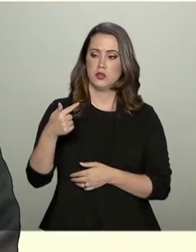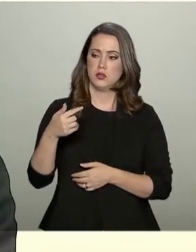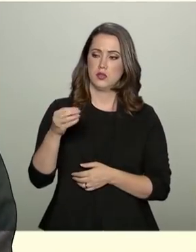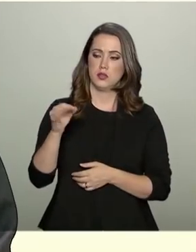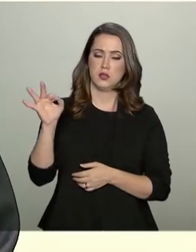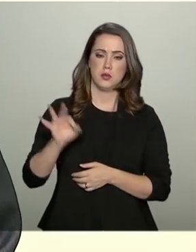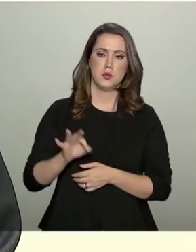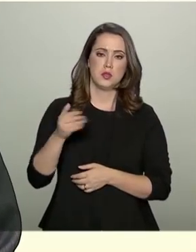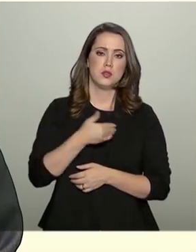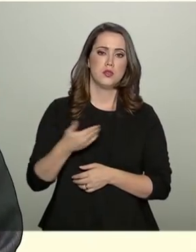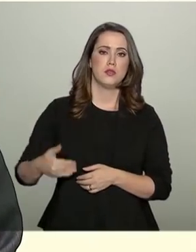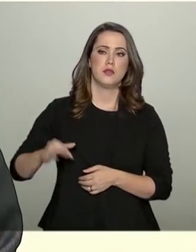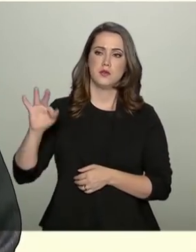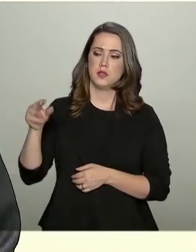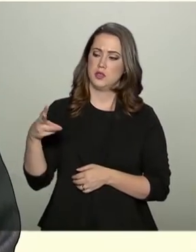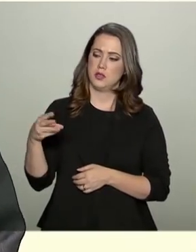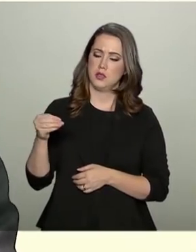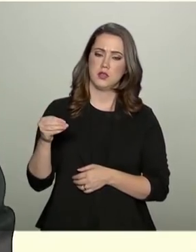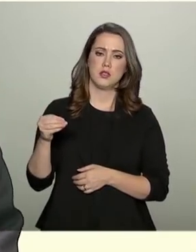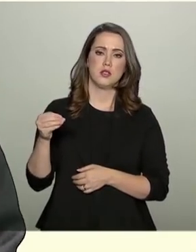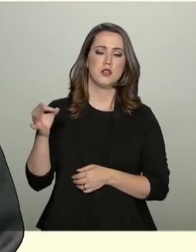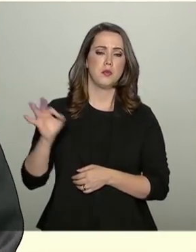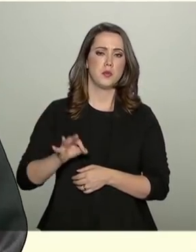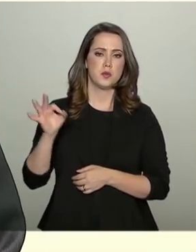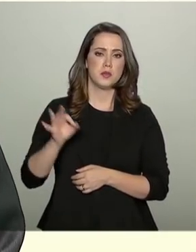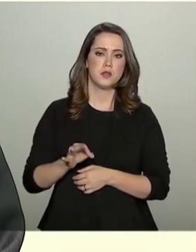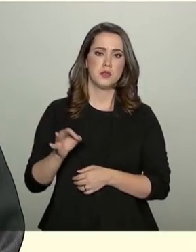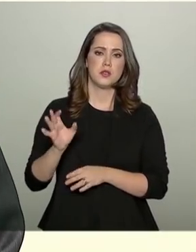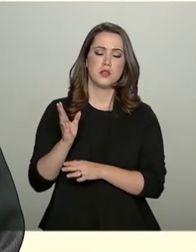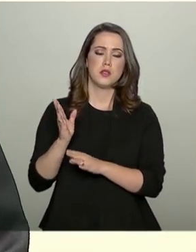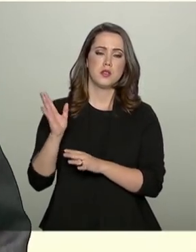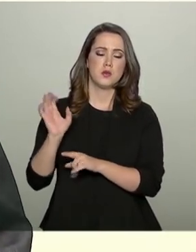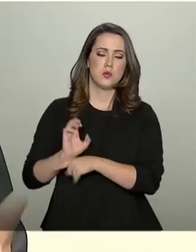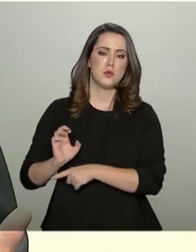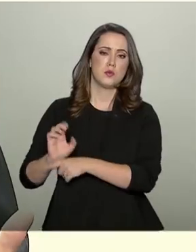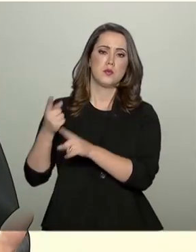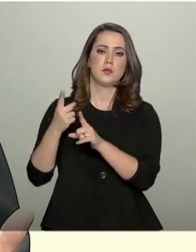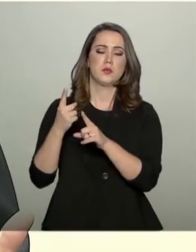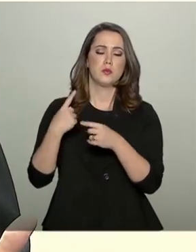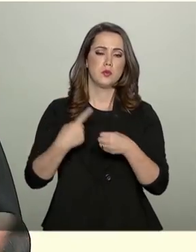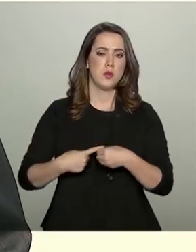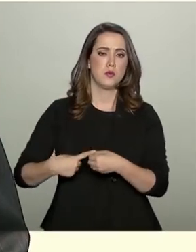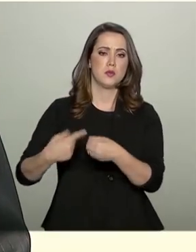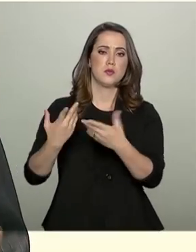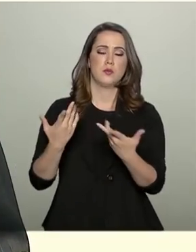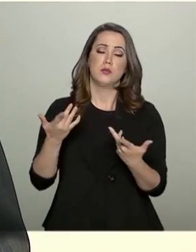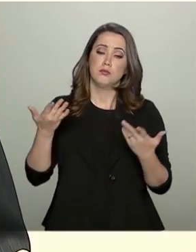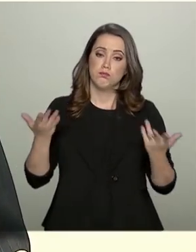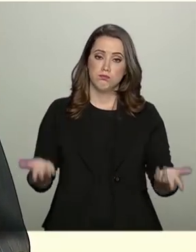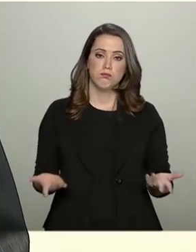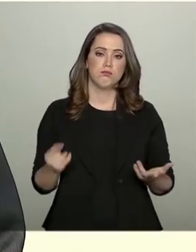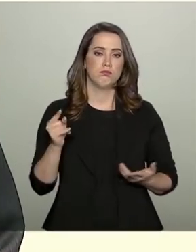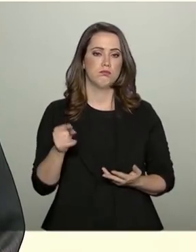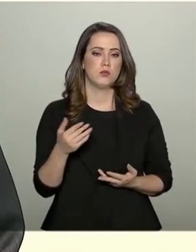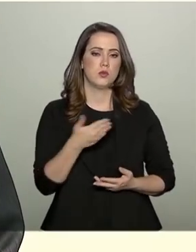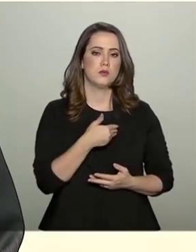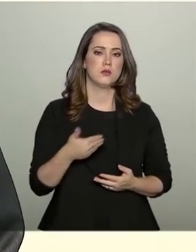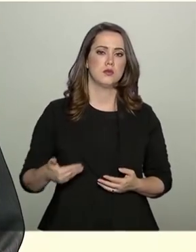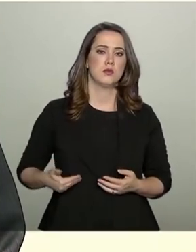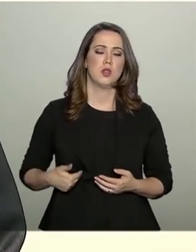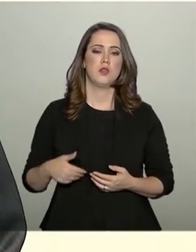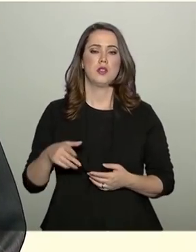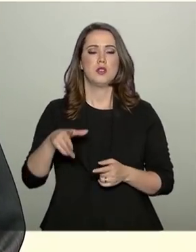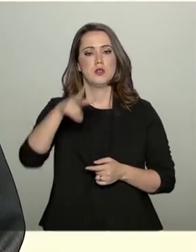governo federal e 30% na mão de estados e municípios. Essa lógica tem que ir invertida. A partir daí, né, os